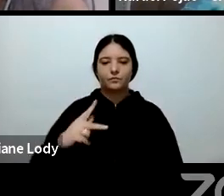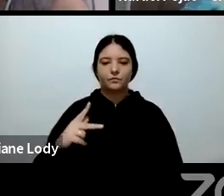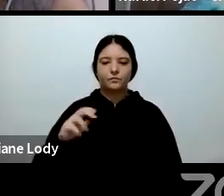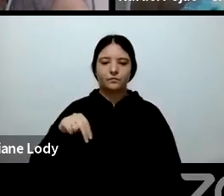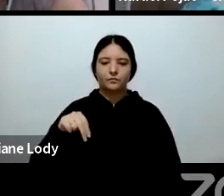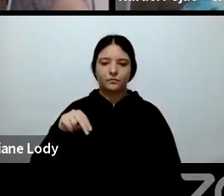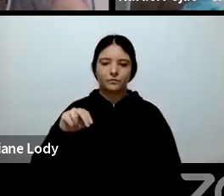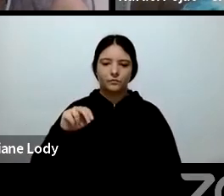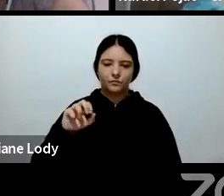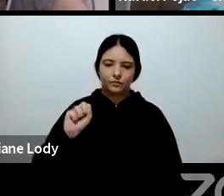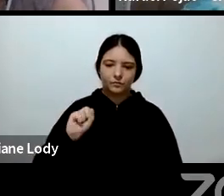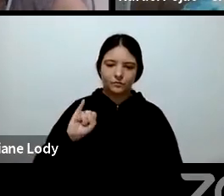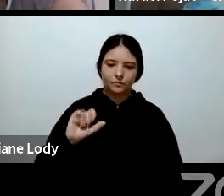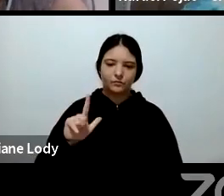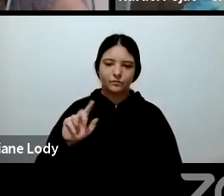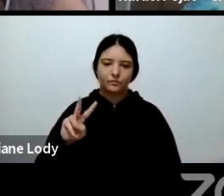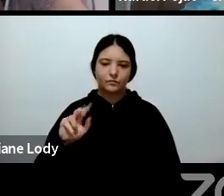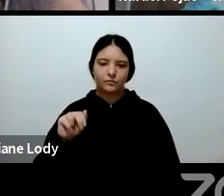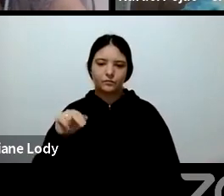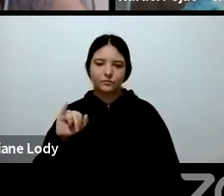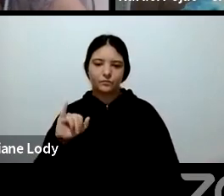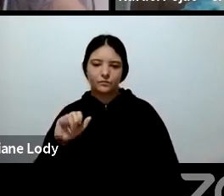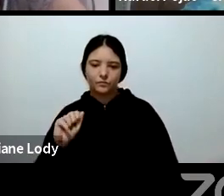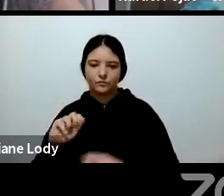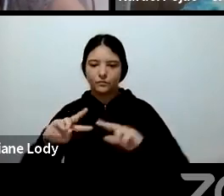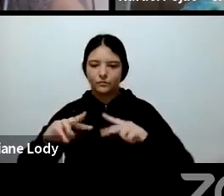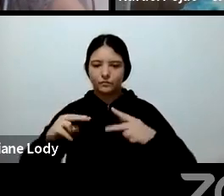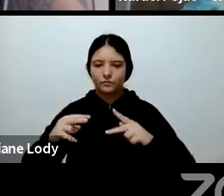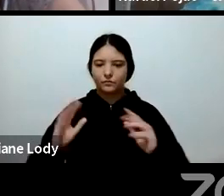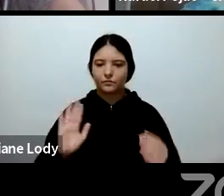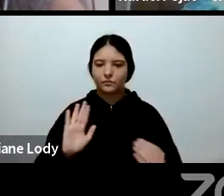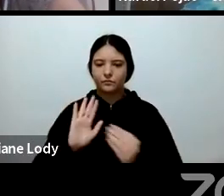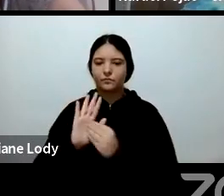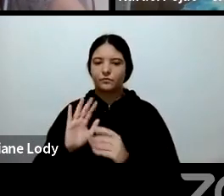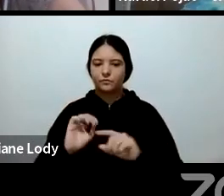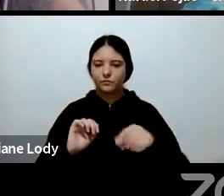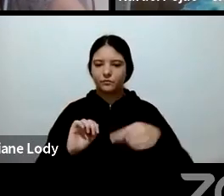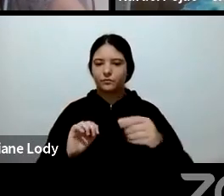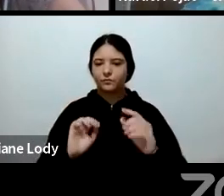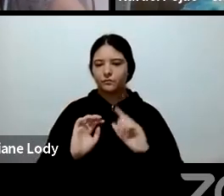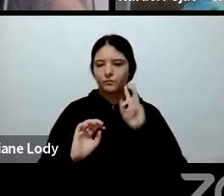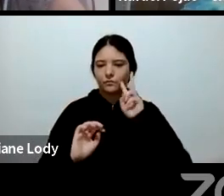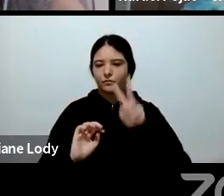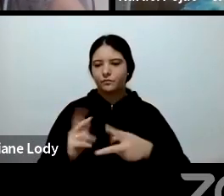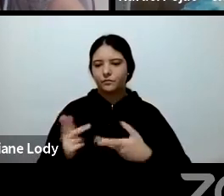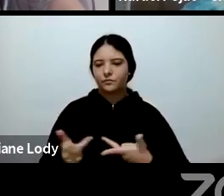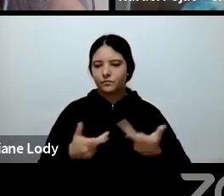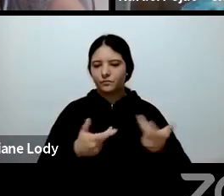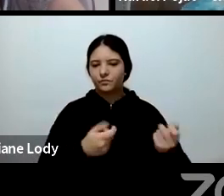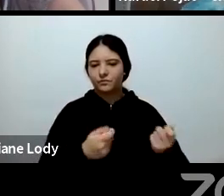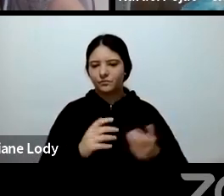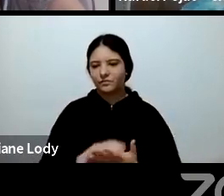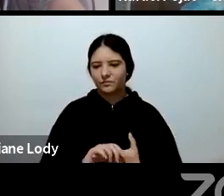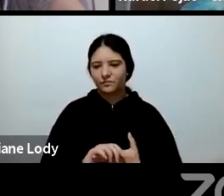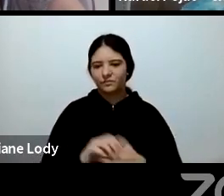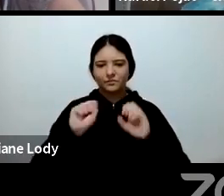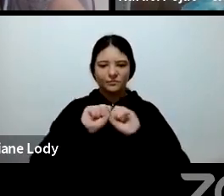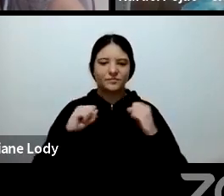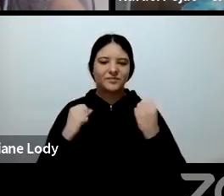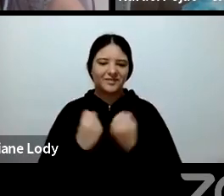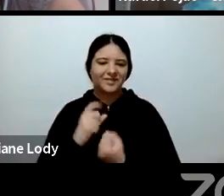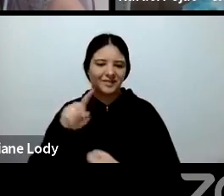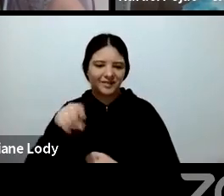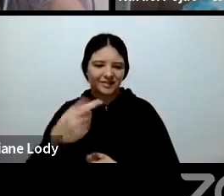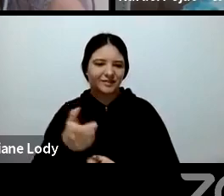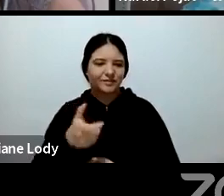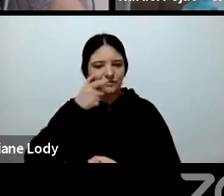link para vocês também. É alguém eventualmente para vocês convidarem aí para os seminários, né? E a Betsy, ela trabalha